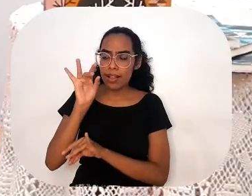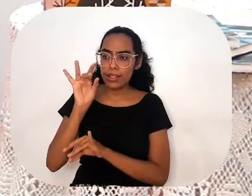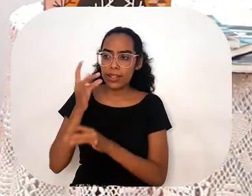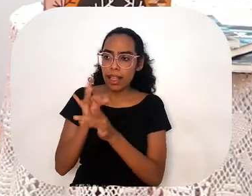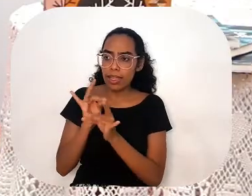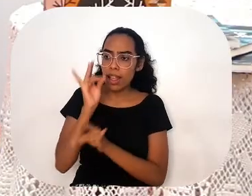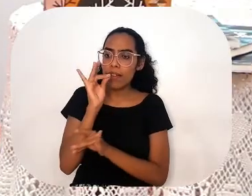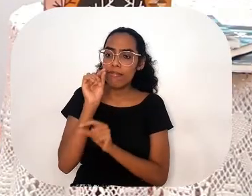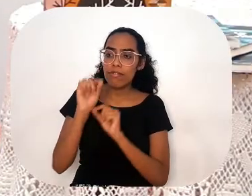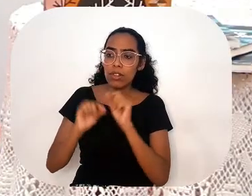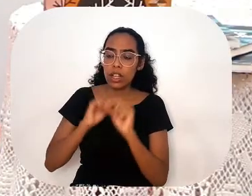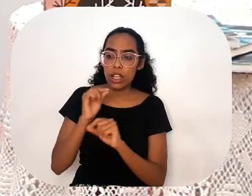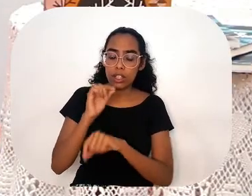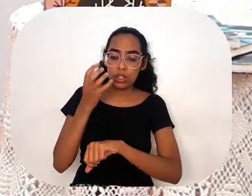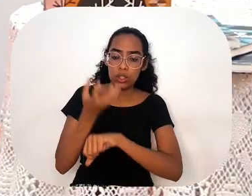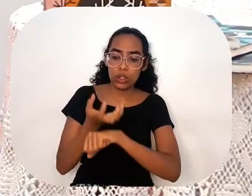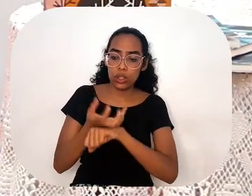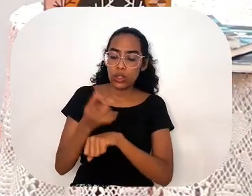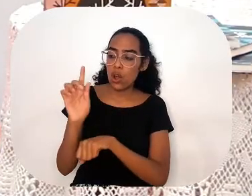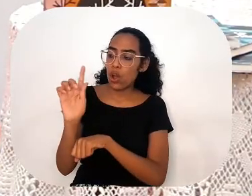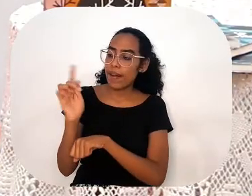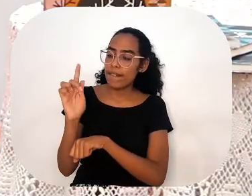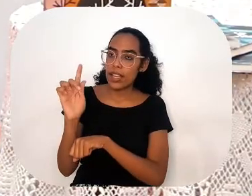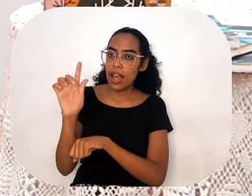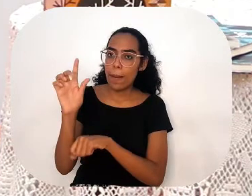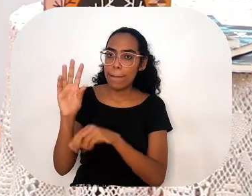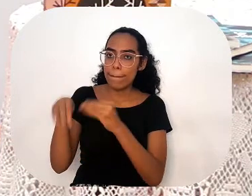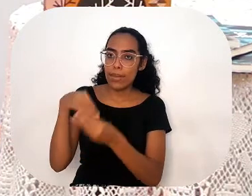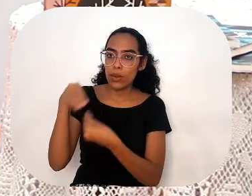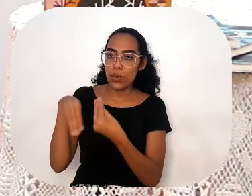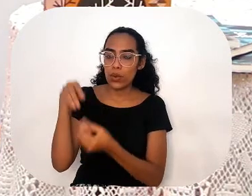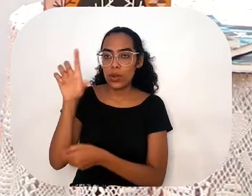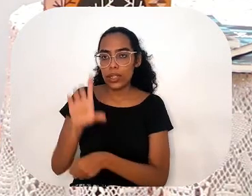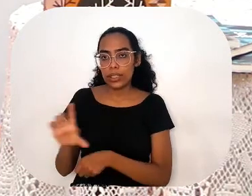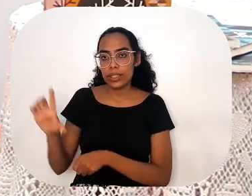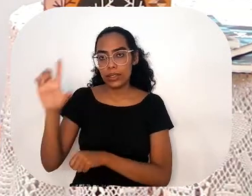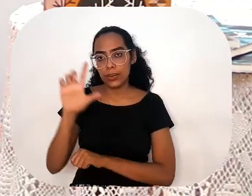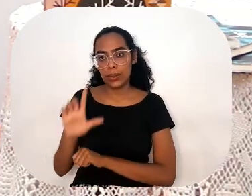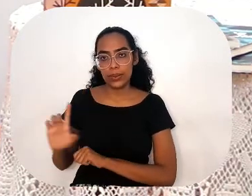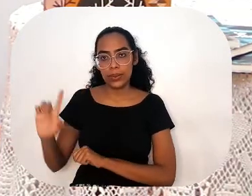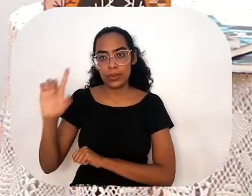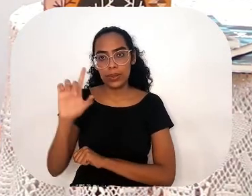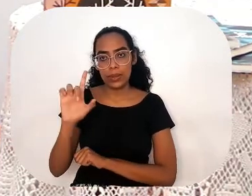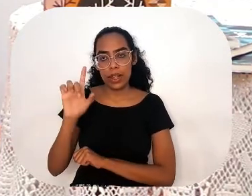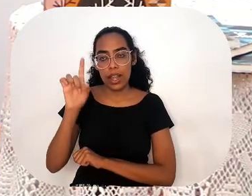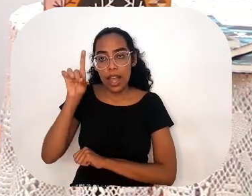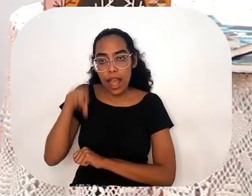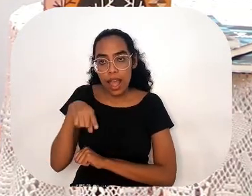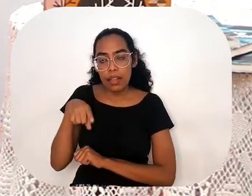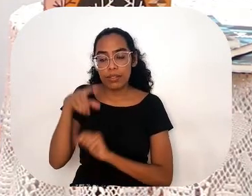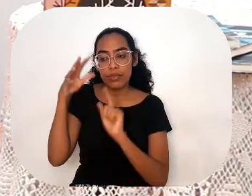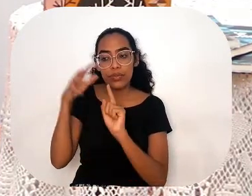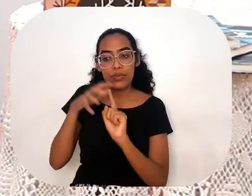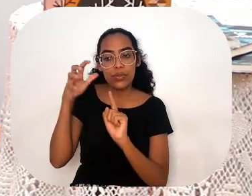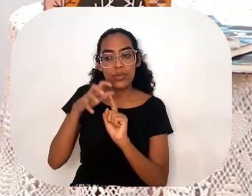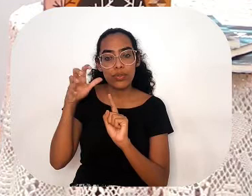especificamente de geografia e literatura ou de geografia literária como eu gosto de de falar então não deixa de ser uma